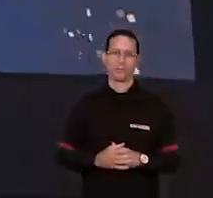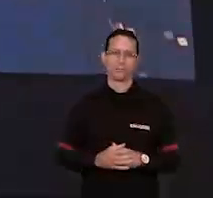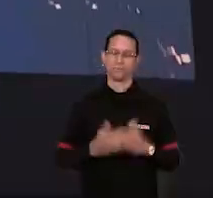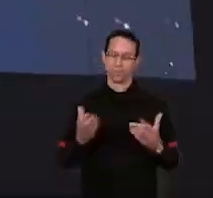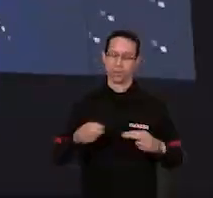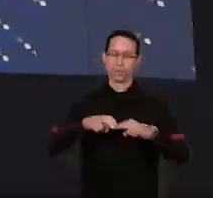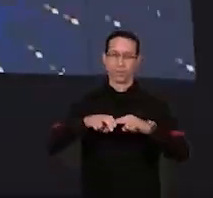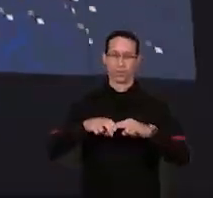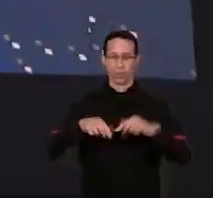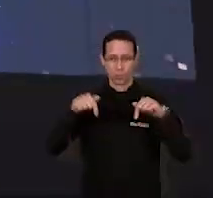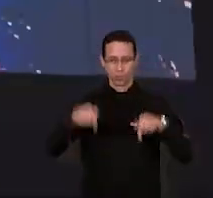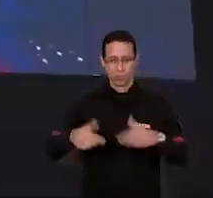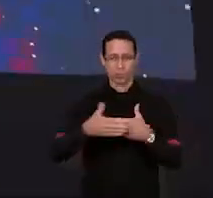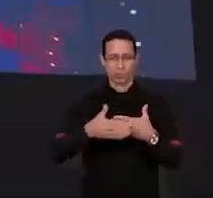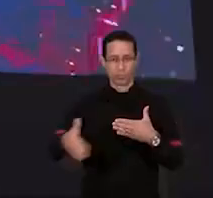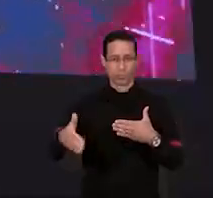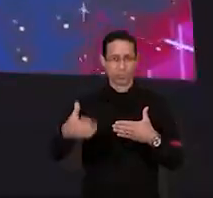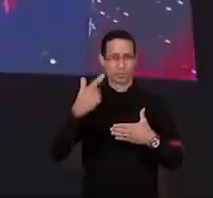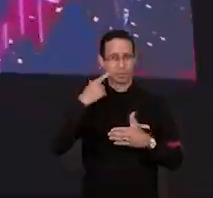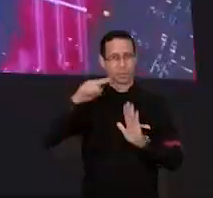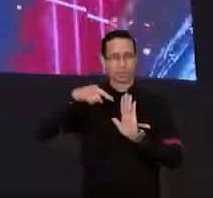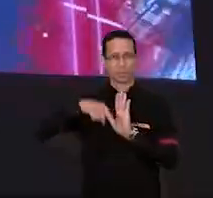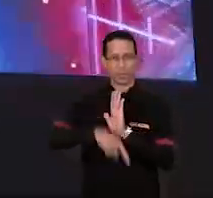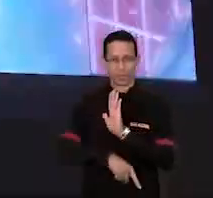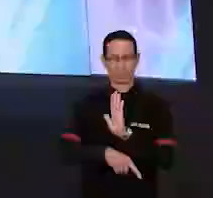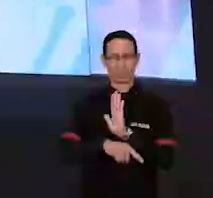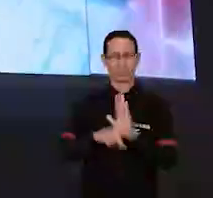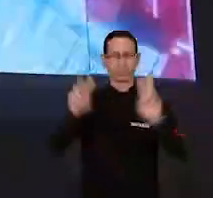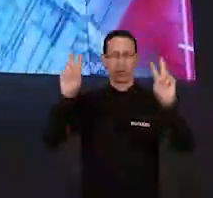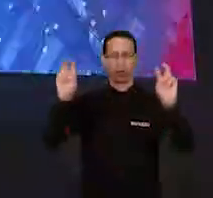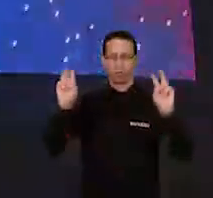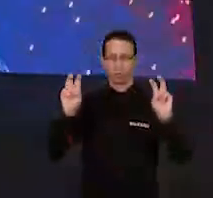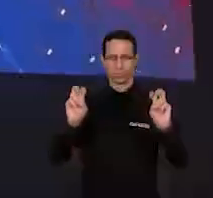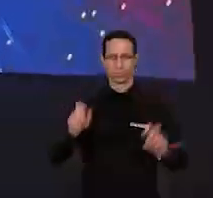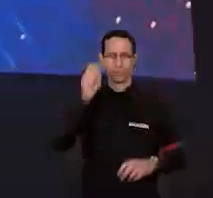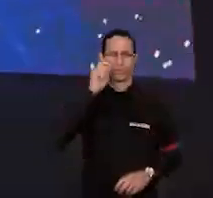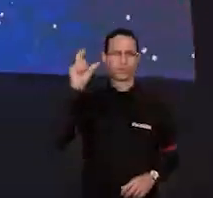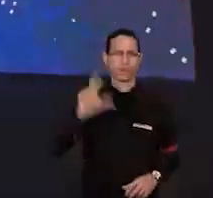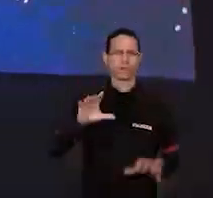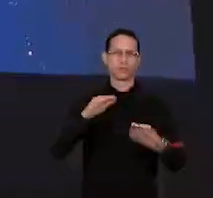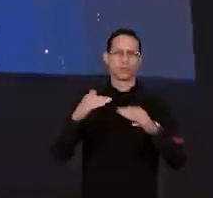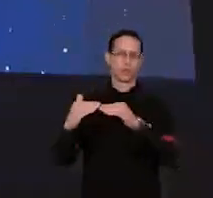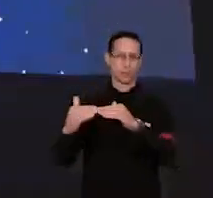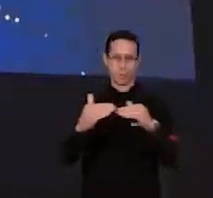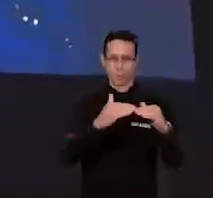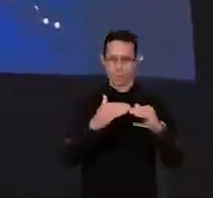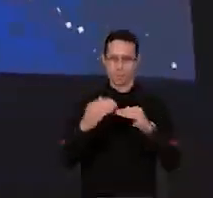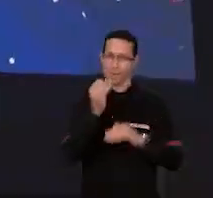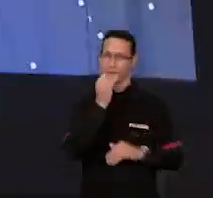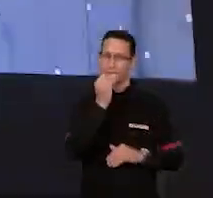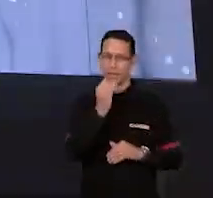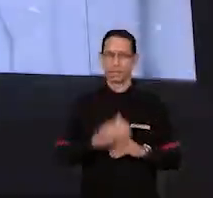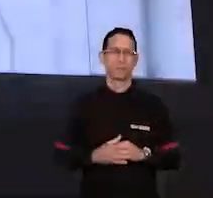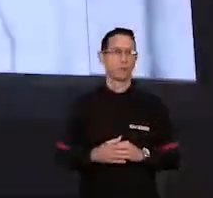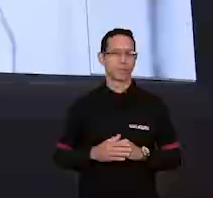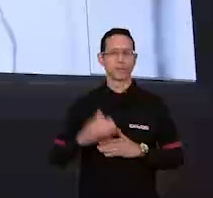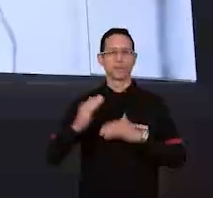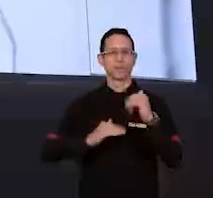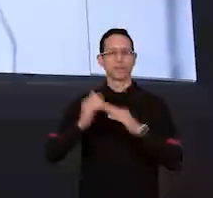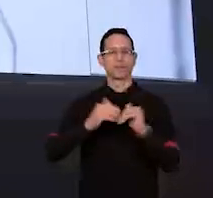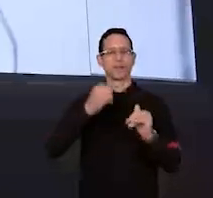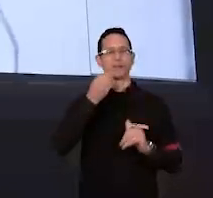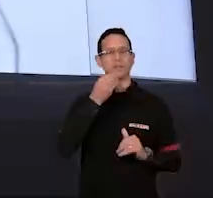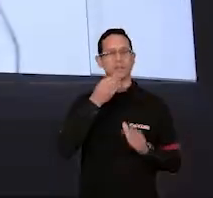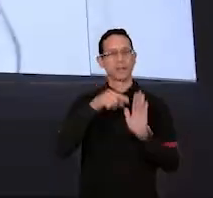isso que, a partir de hoje, vamos nos aprofundar em alguns assuntos de interesse comum, como, por exemplo, a realização de